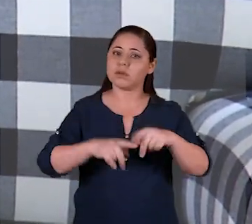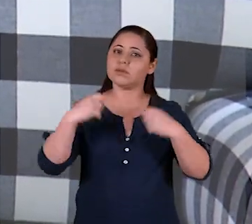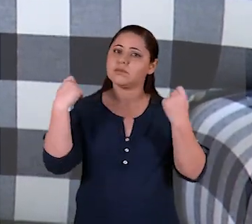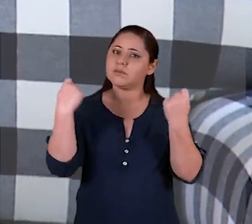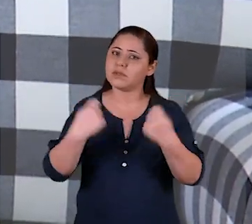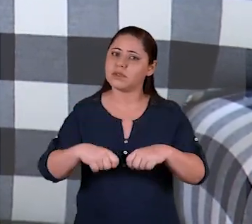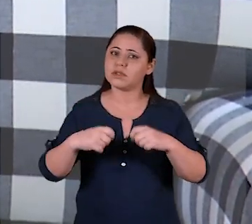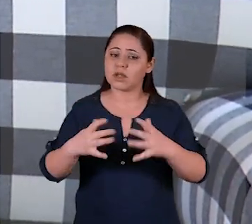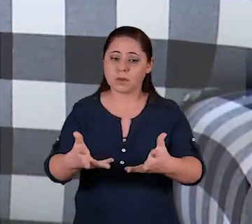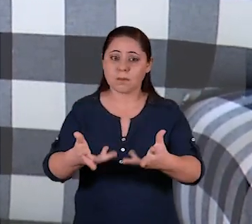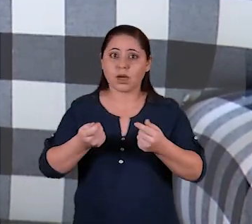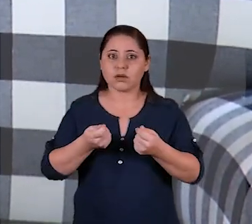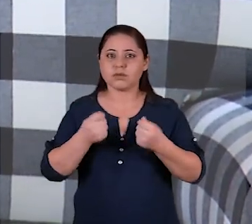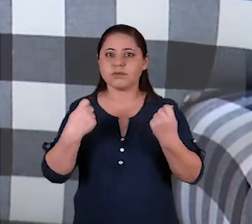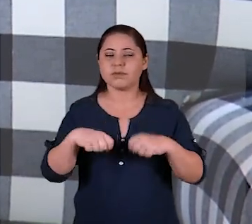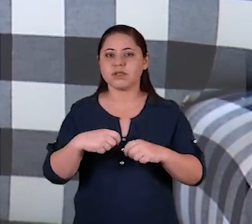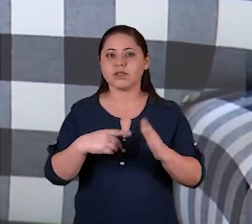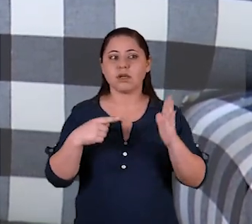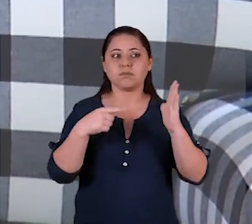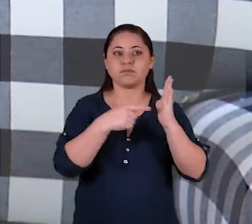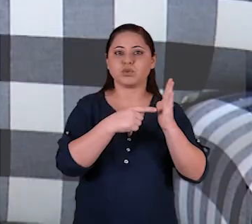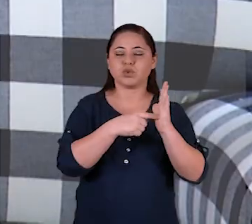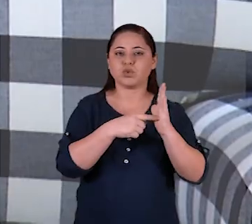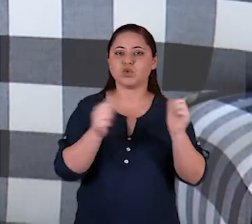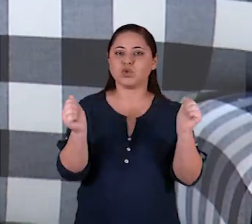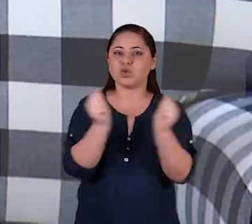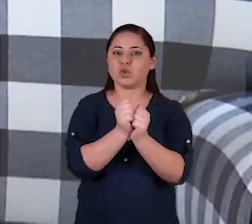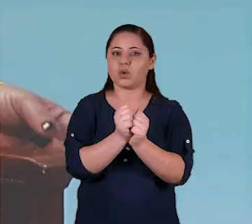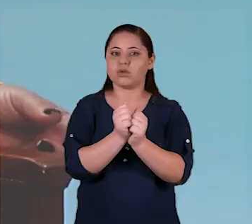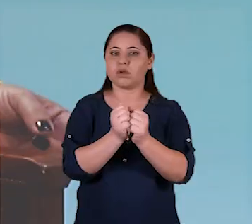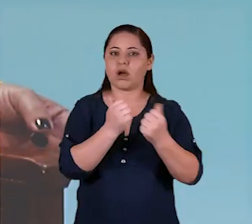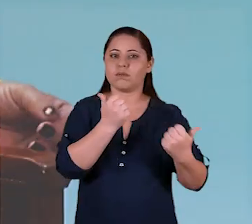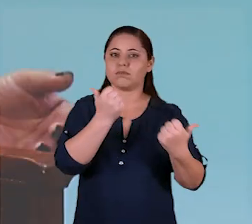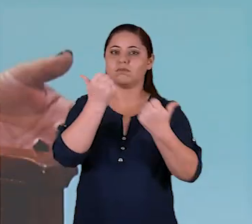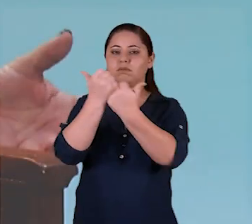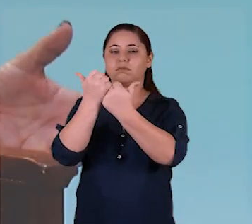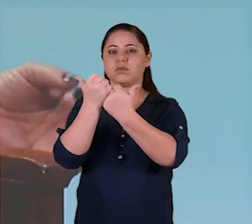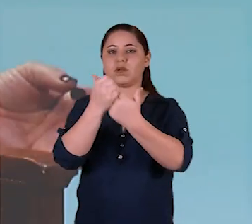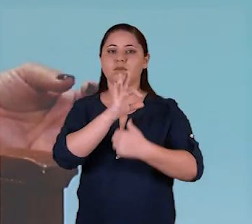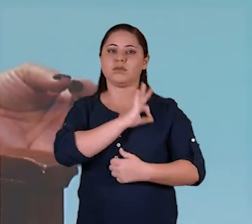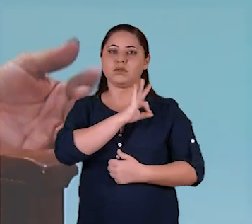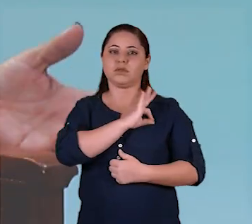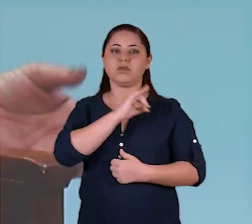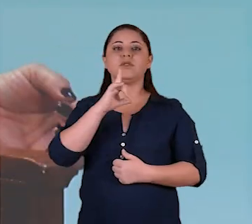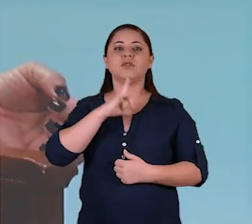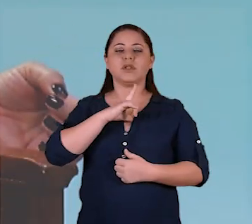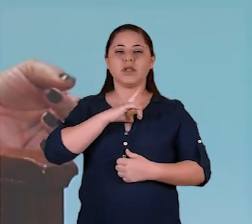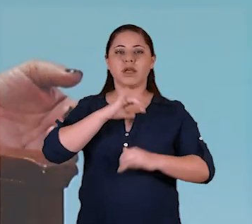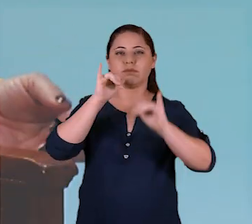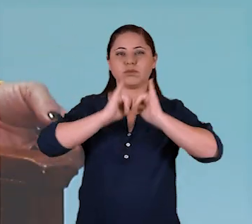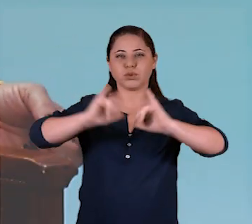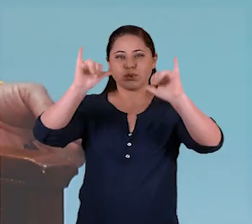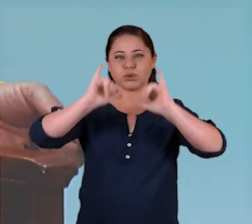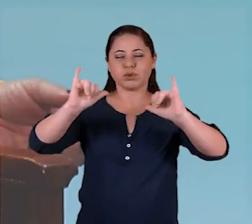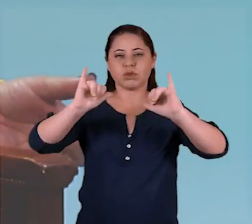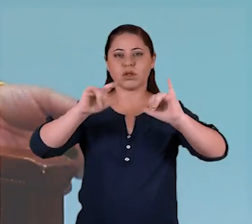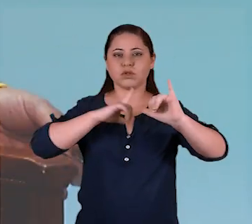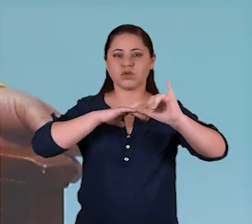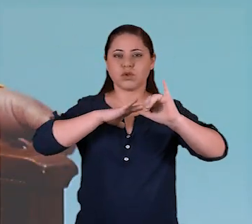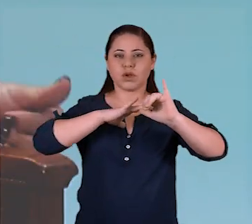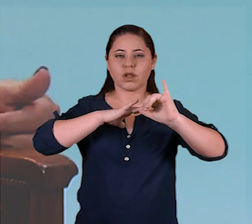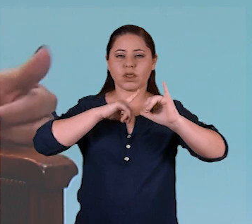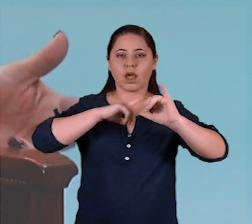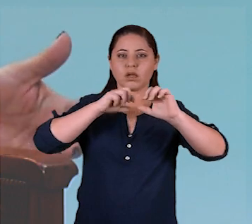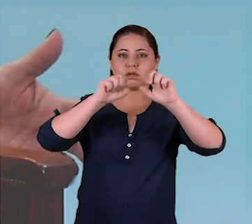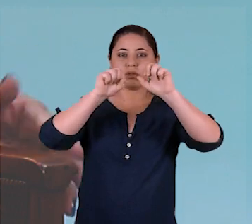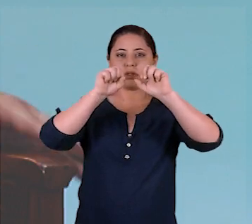que aproveitar, tem que ligar, tem que contar com o apoio da polícia. Sim, ela tem os canais de